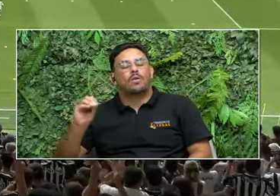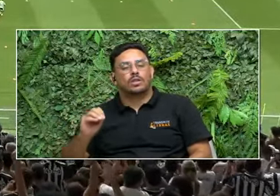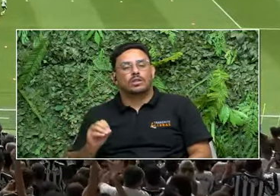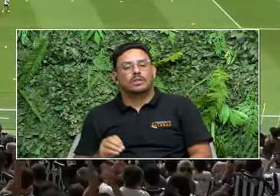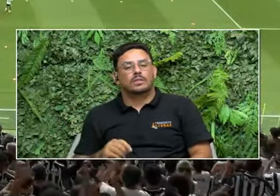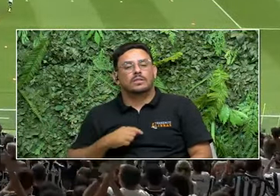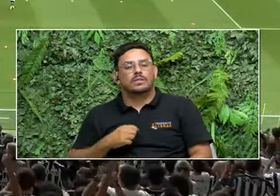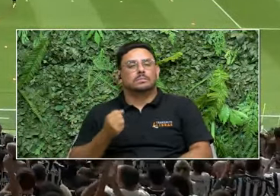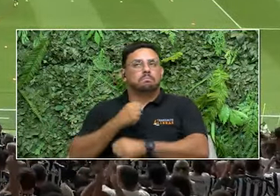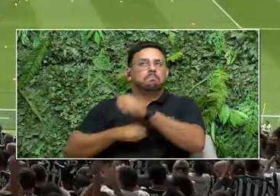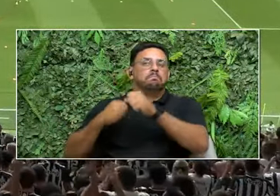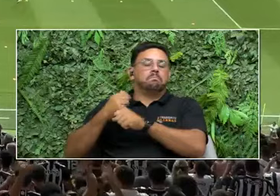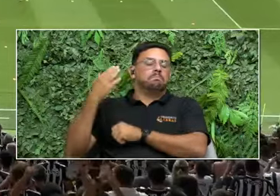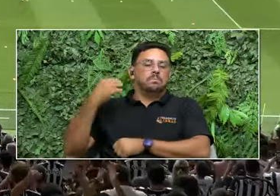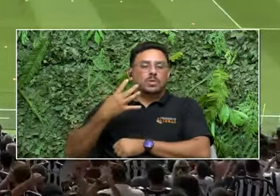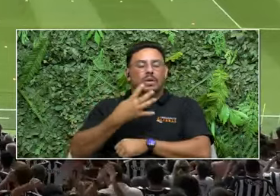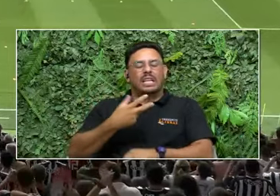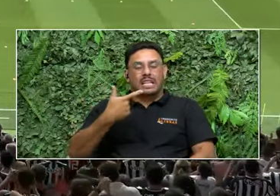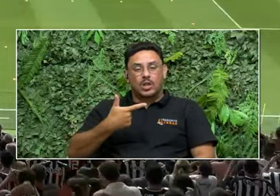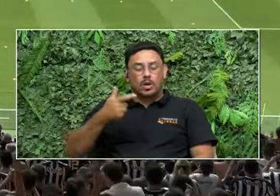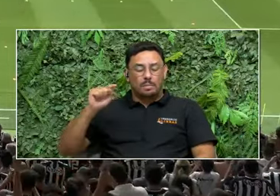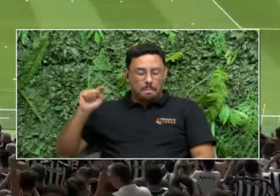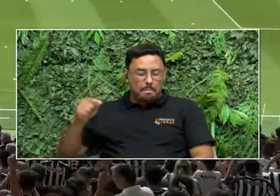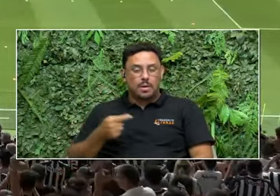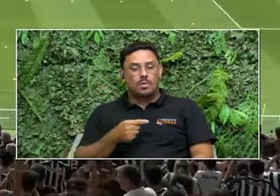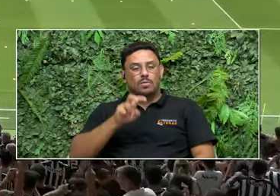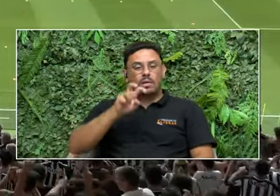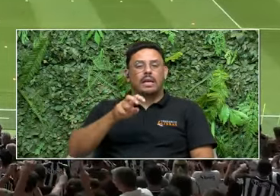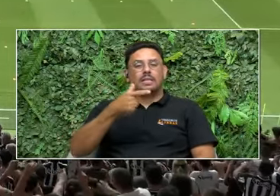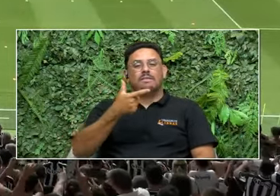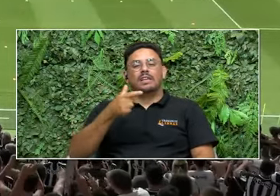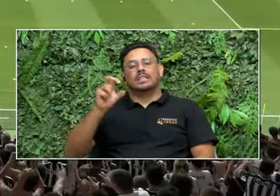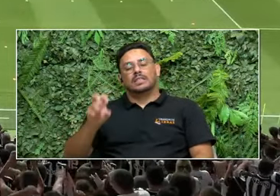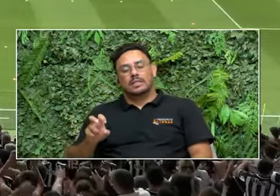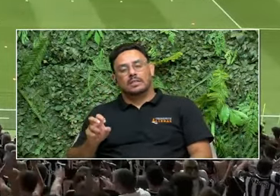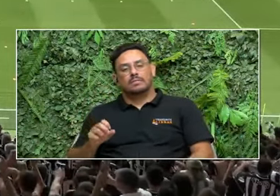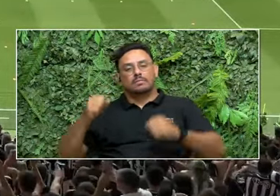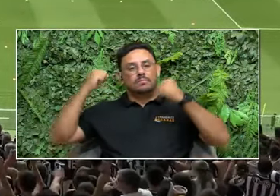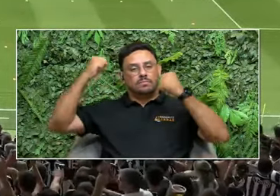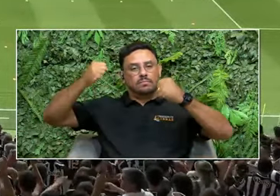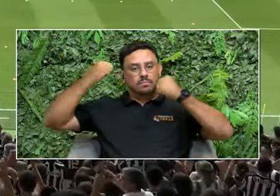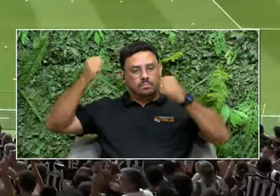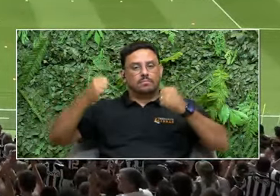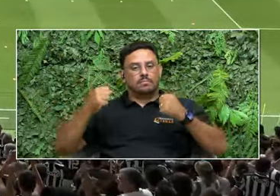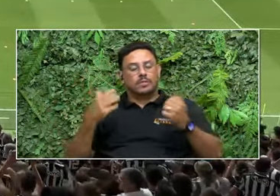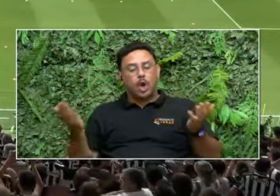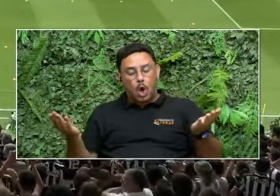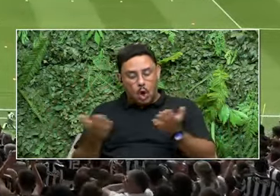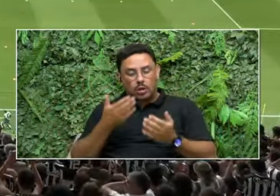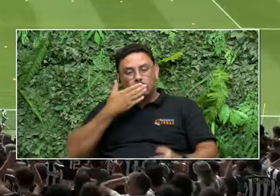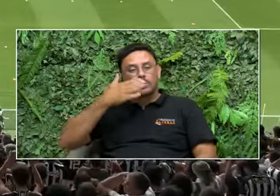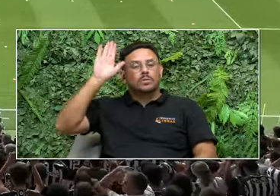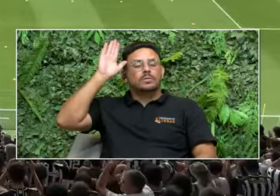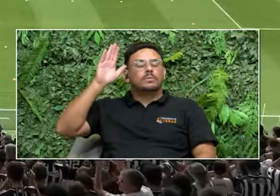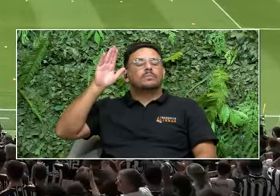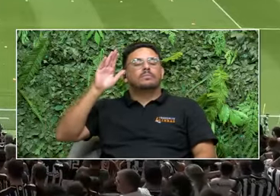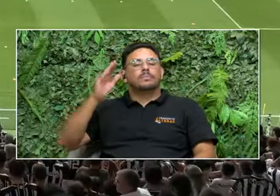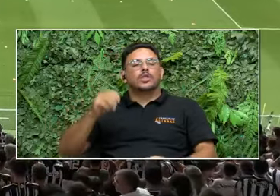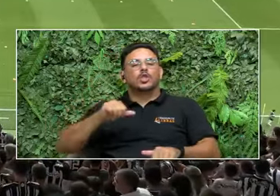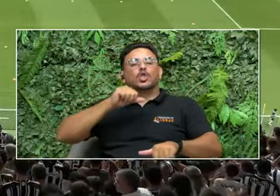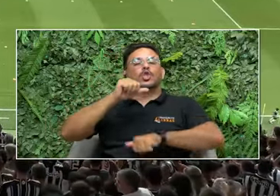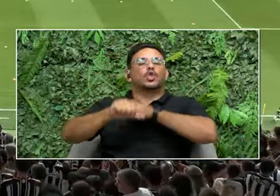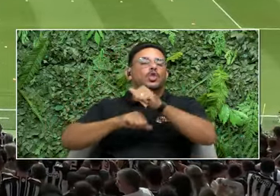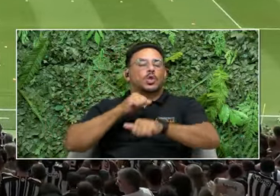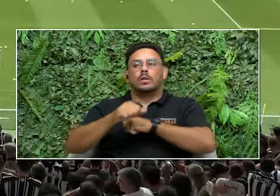anterior no último clássico 42.525 torcedores Promessa de hoje quebrar esse